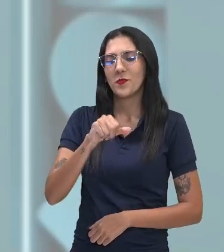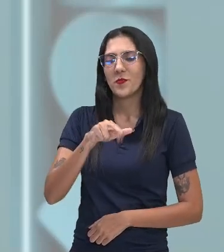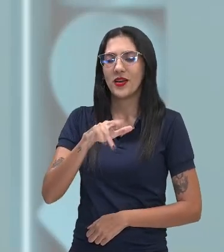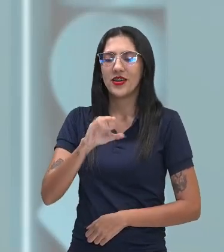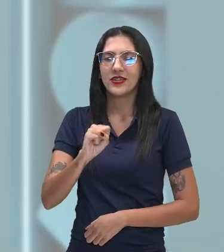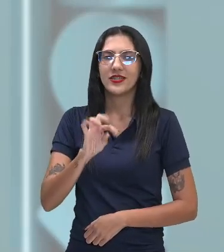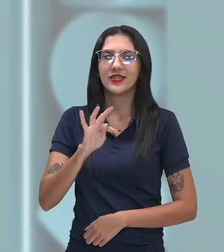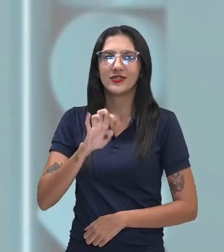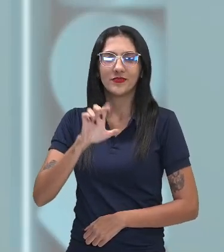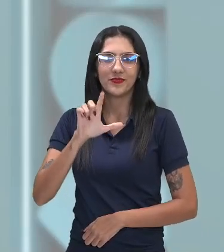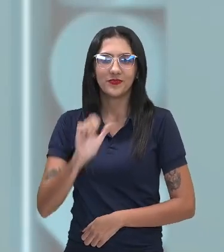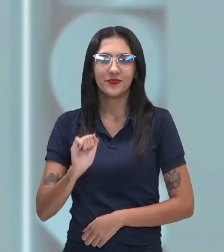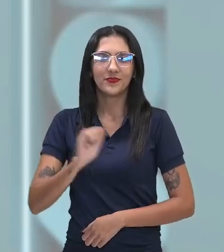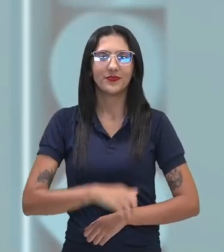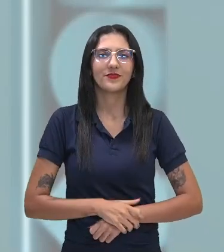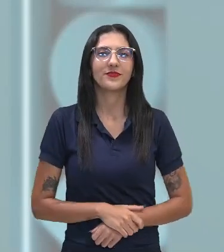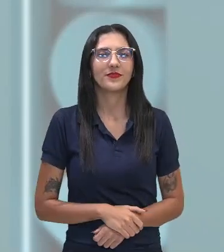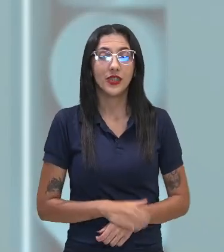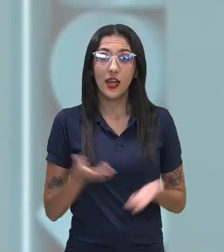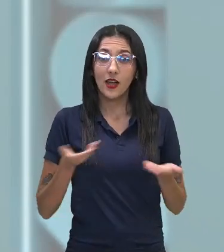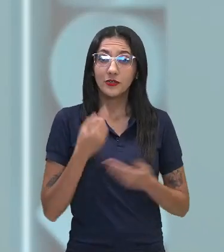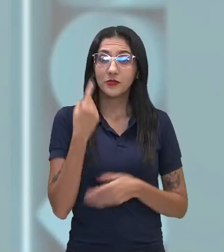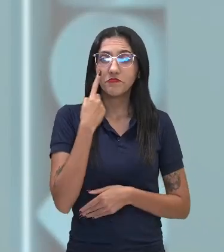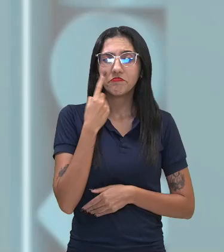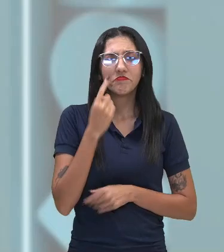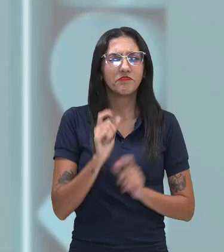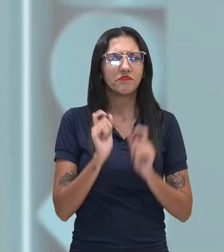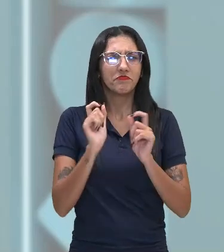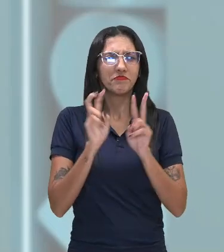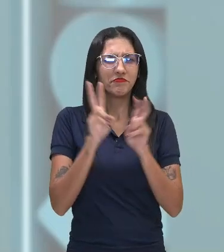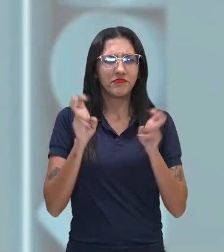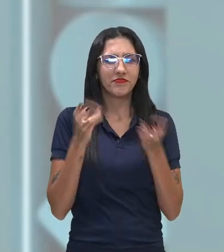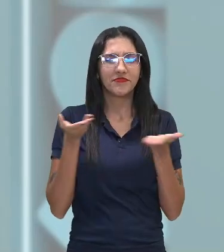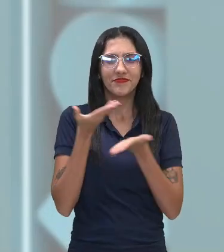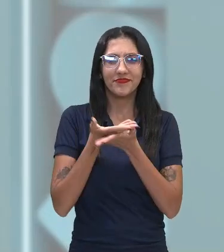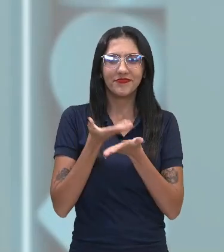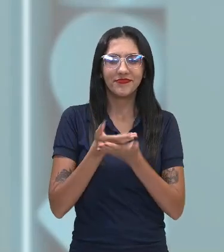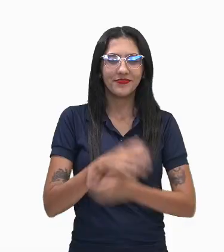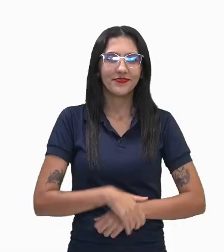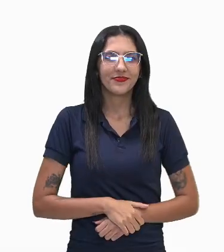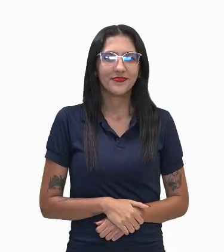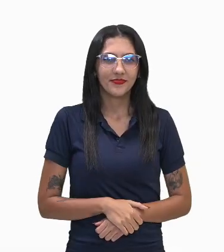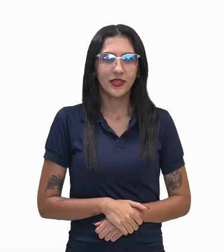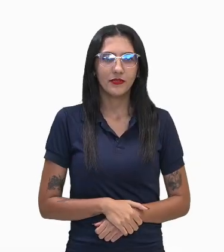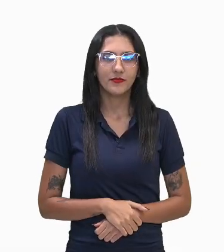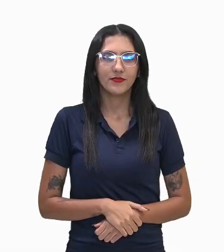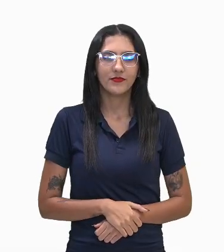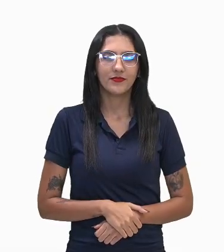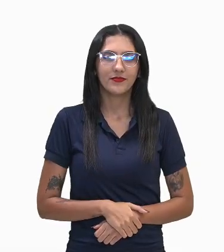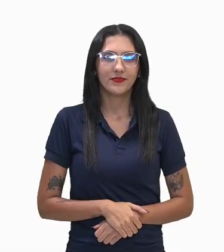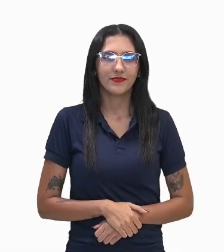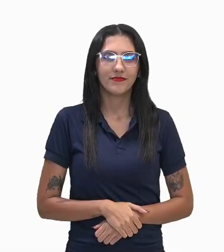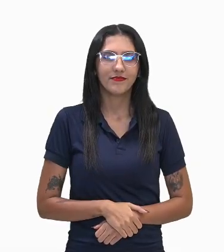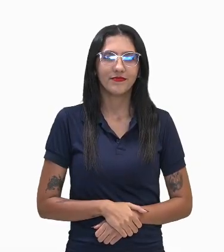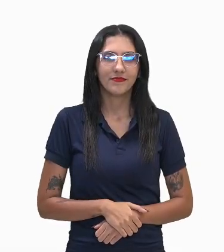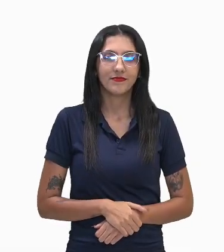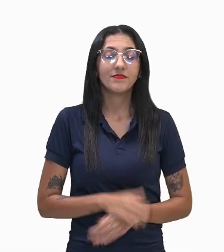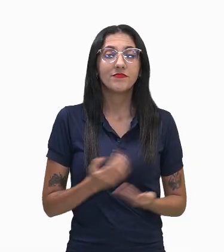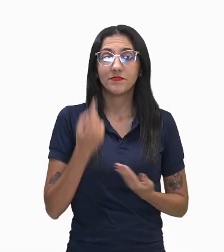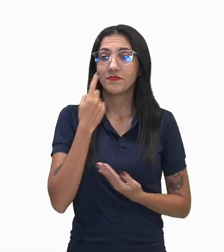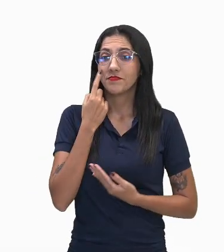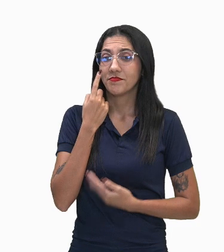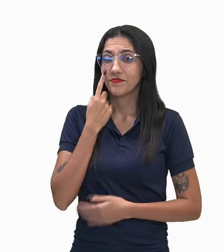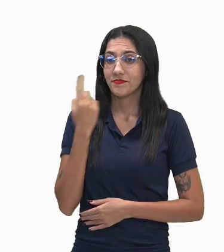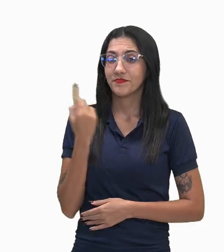Maristela Marchante e vamos ver o que nós vamos estudar na aula de hoje. Então, temos aí como